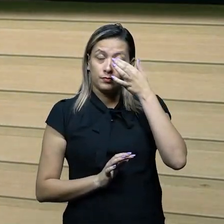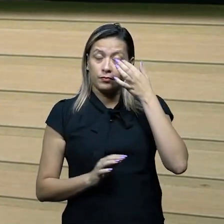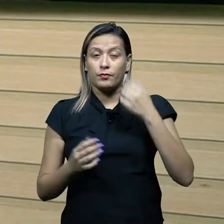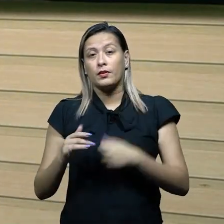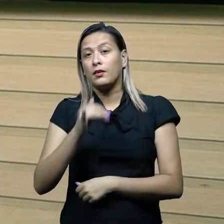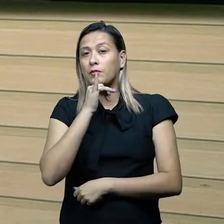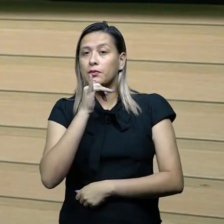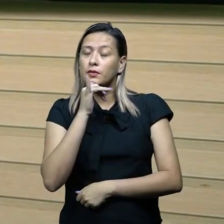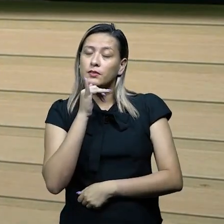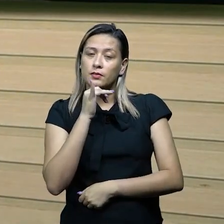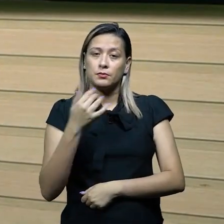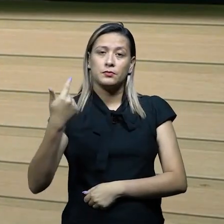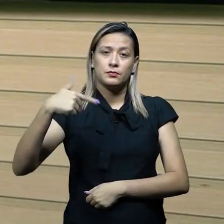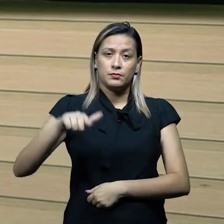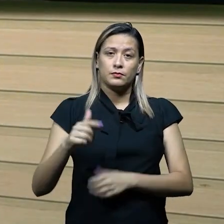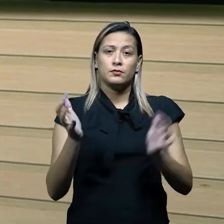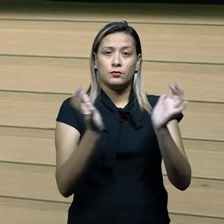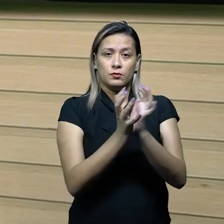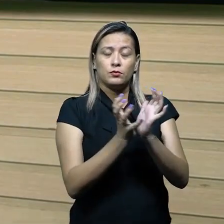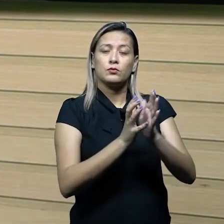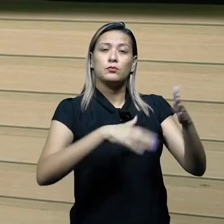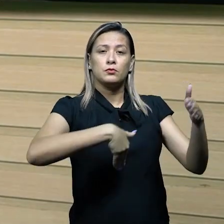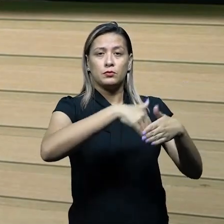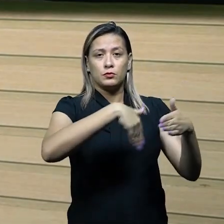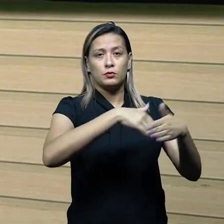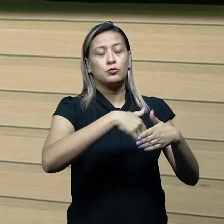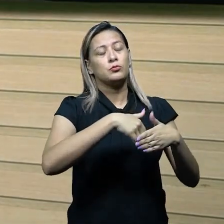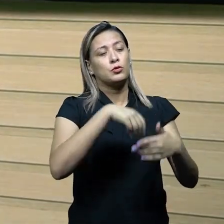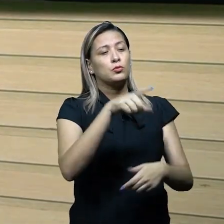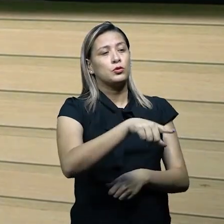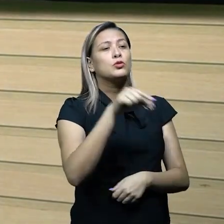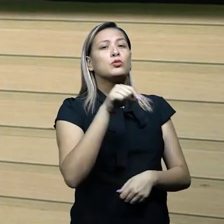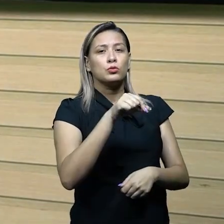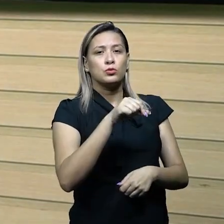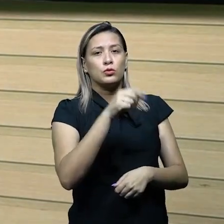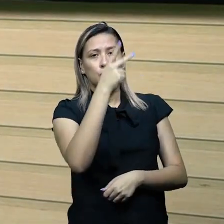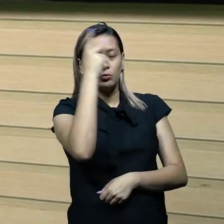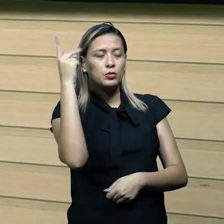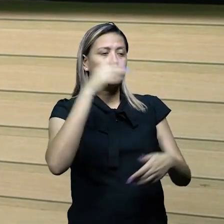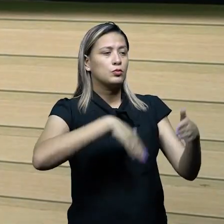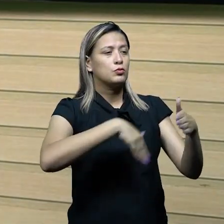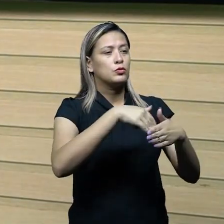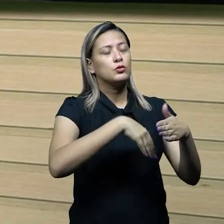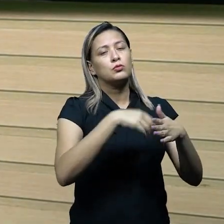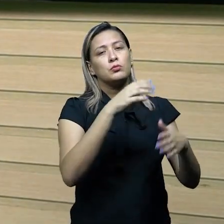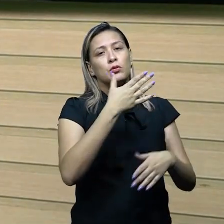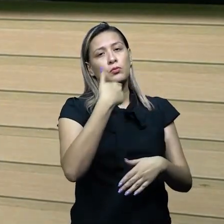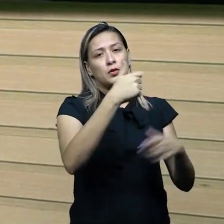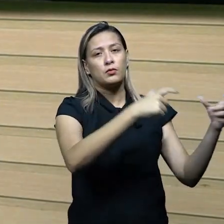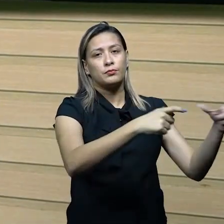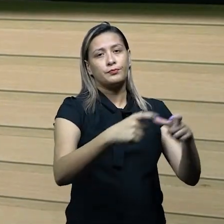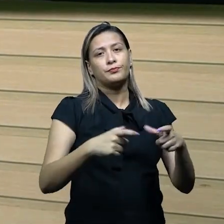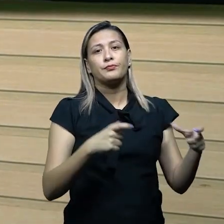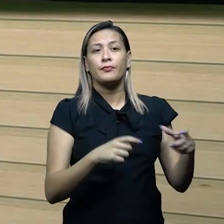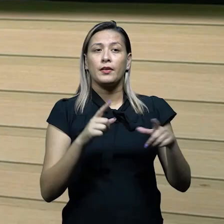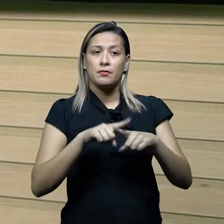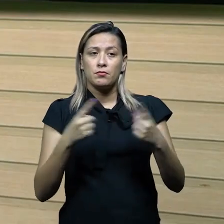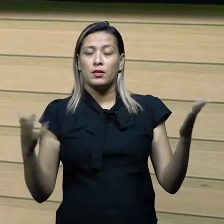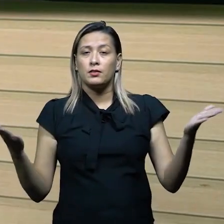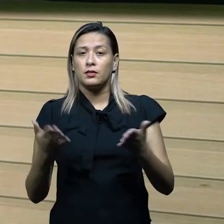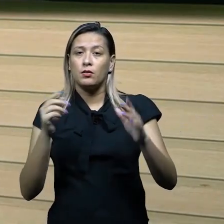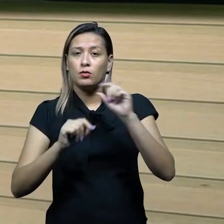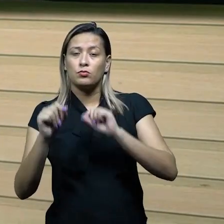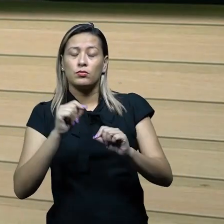futebol. Tu escolheu lá, teoricamente, os melhores para cada posição, só que agora tu vai treinar esses profissionais. Tu vai treinar